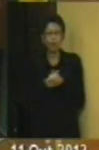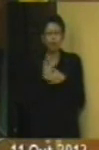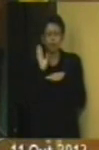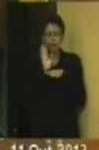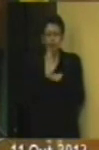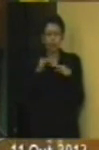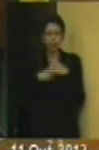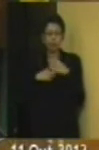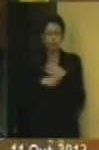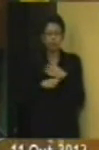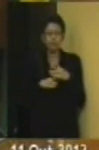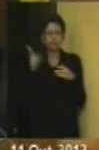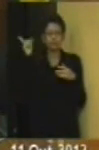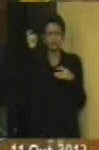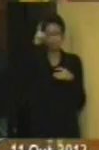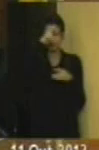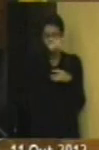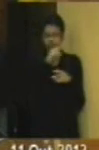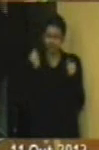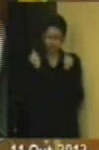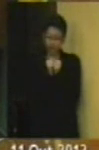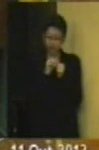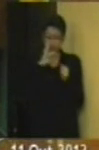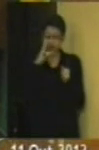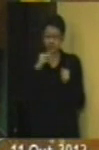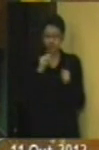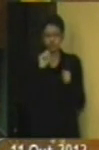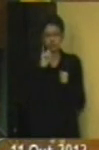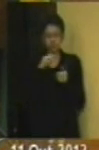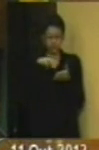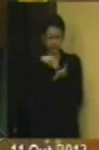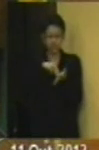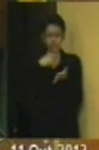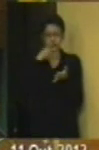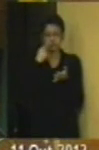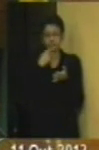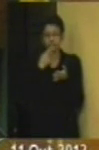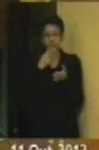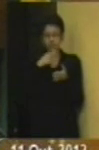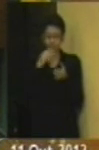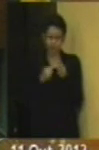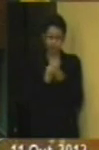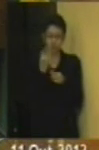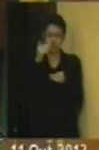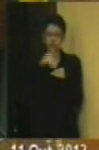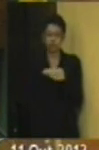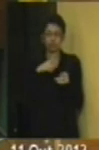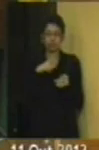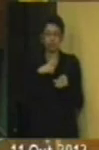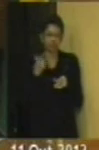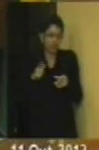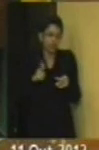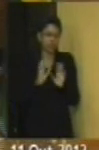esta cidade mas fica muito difícil juntar todo mundo se vossa excelência vem para a tribuna para demonstrar o tamanho do seu recheio que ainda nenhum